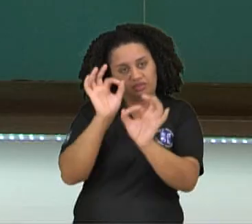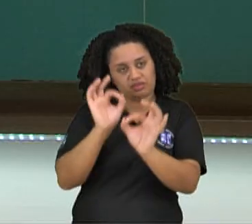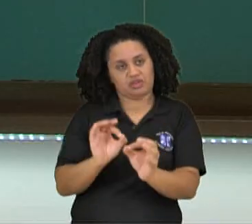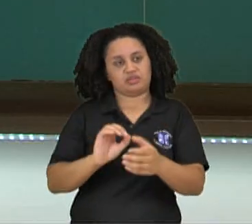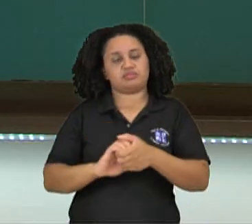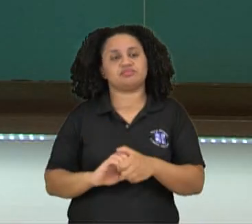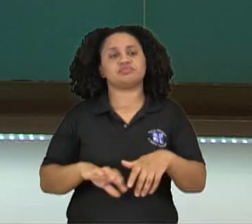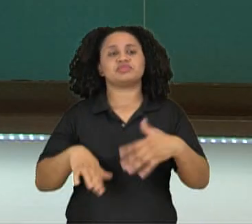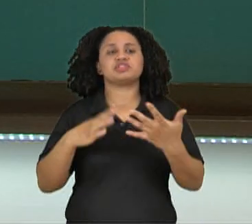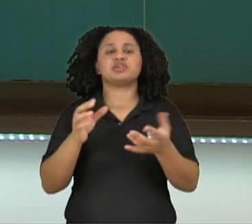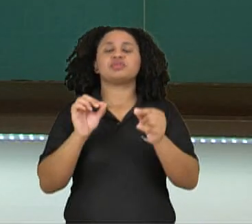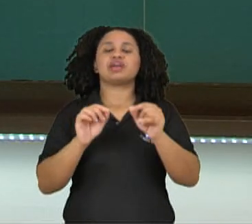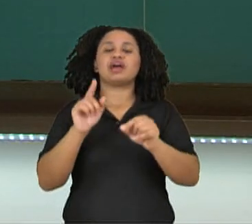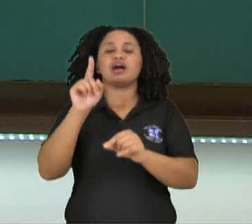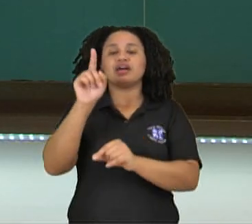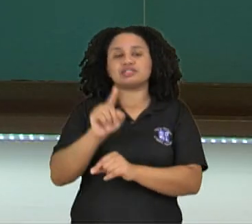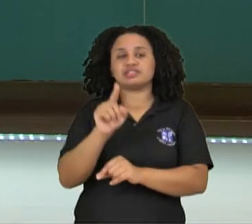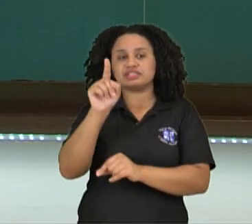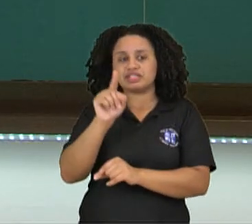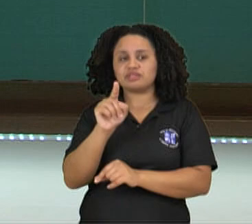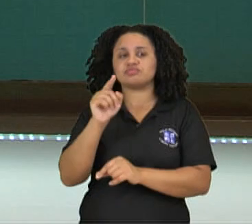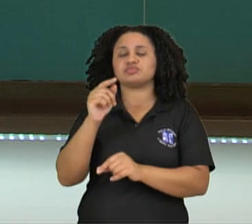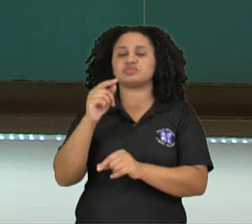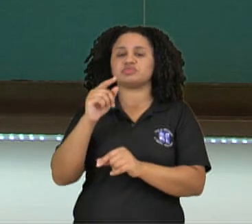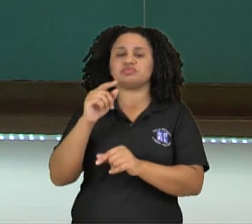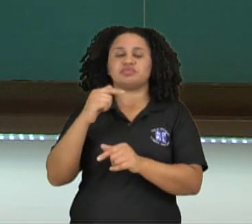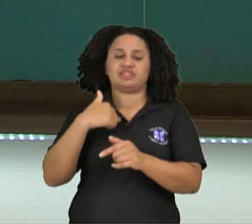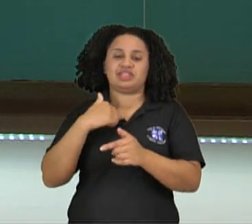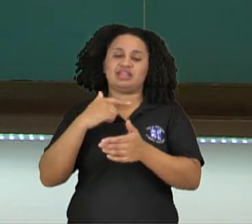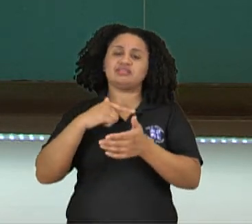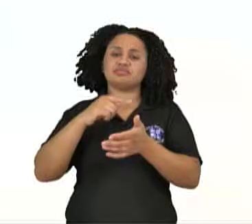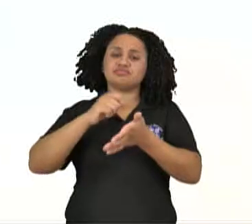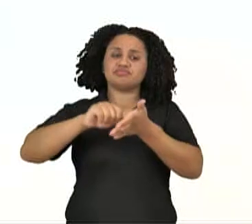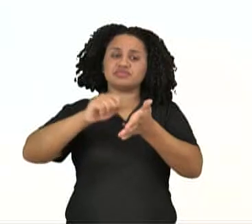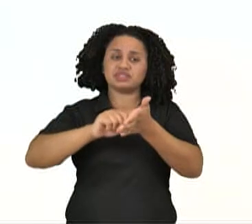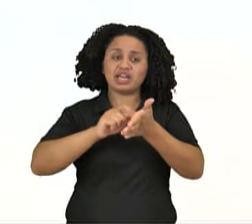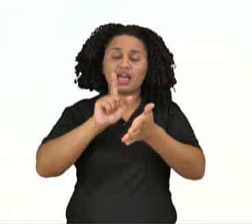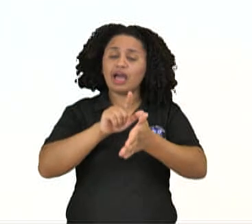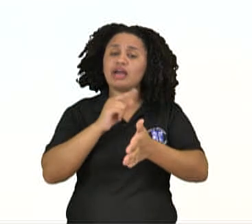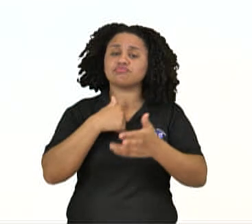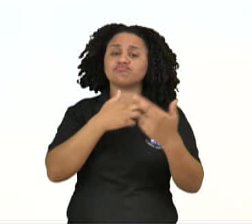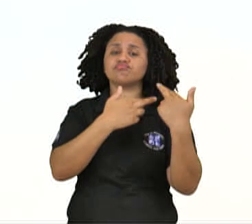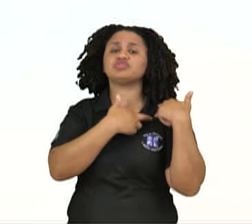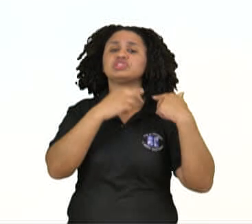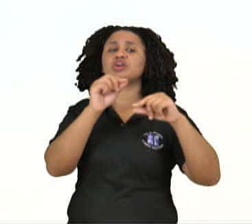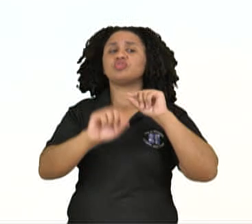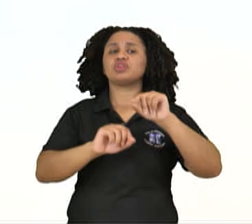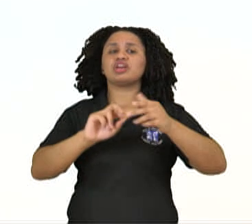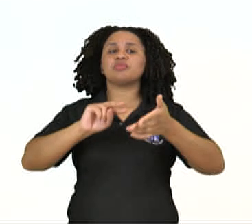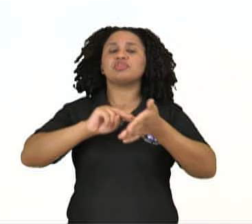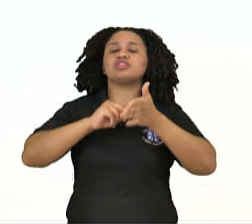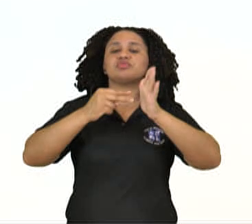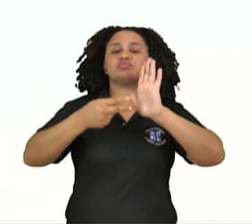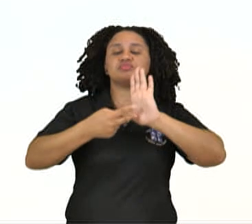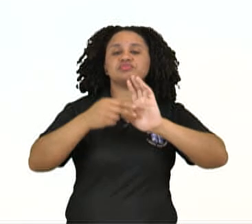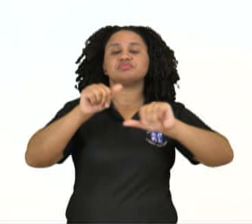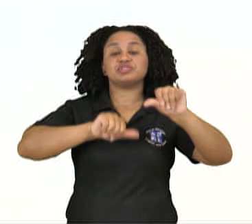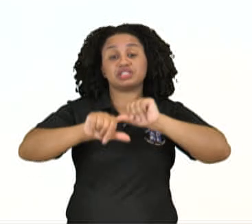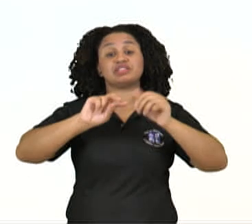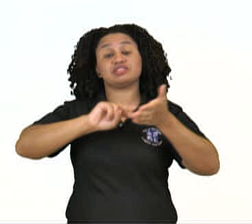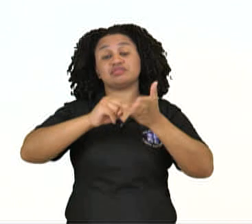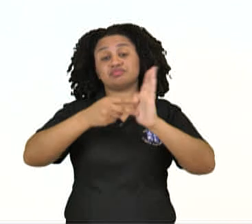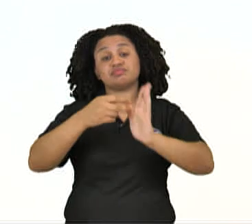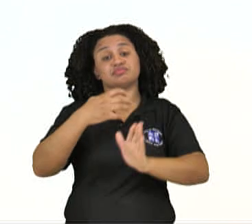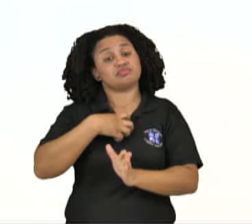Então, a presença do acento gráfico escrito é o fator responsável pela mudança de sentido